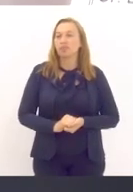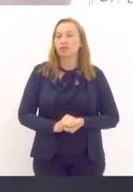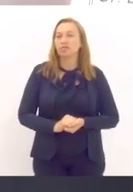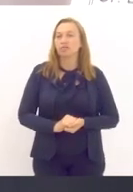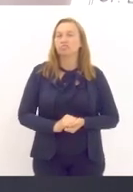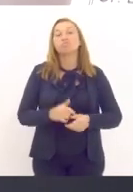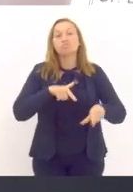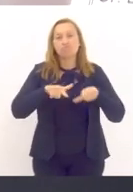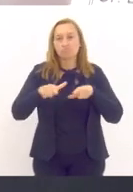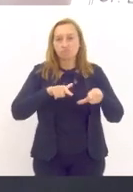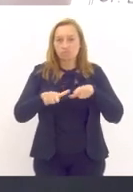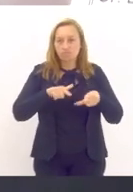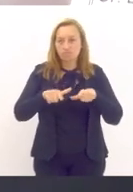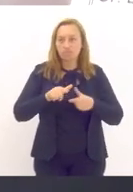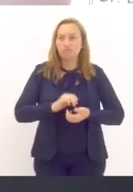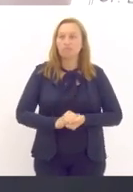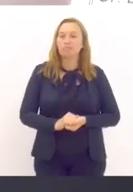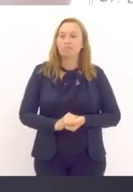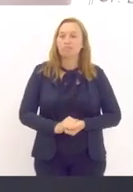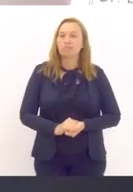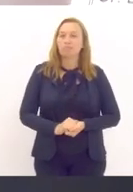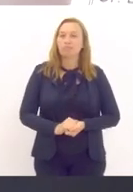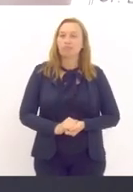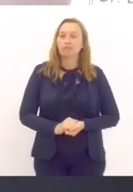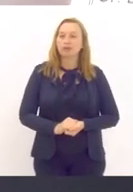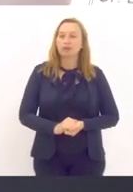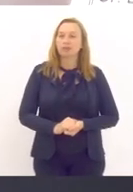e trabalhar de forma